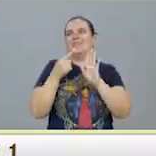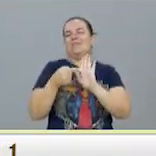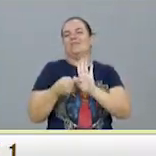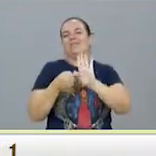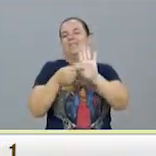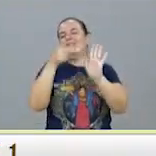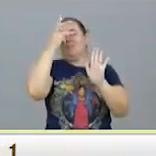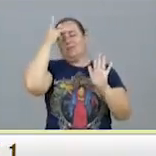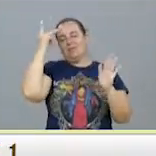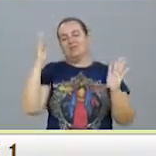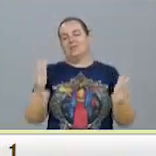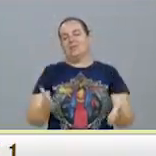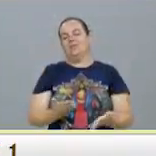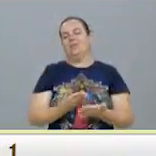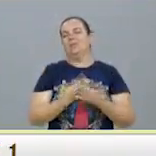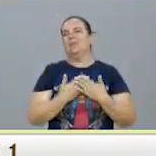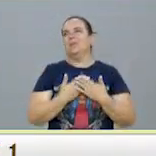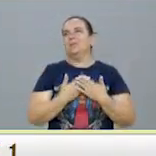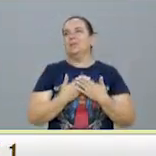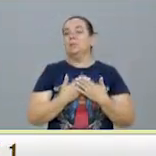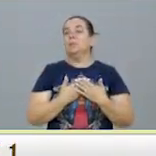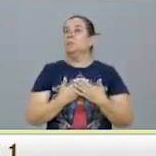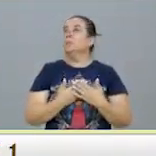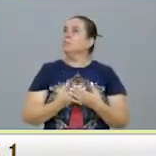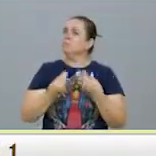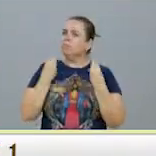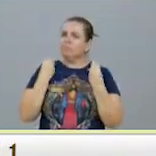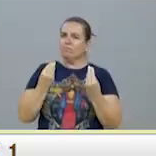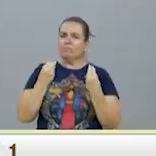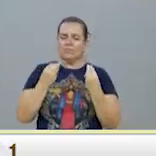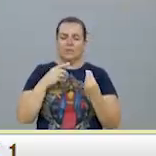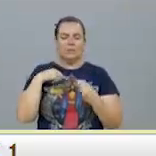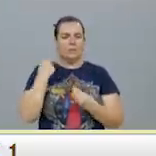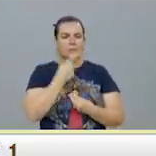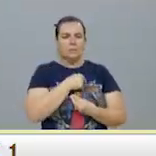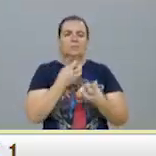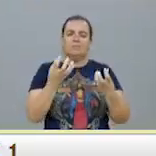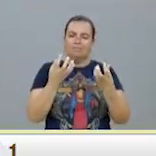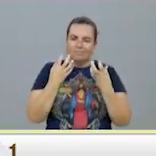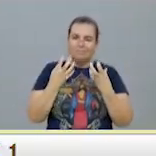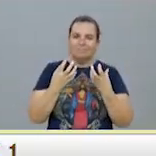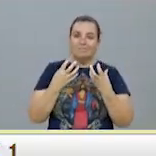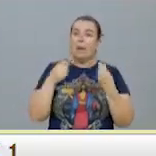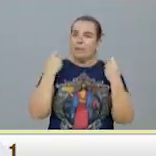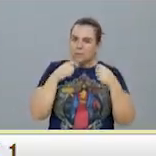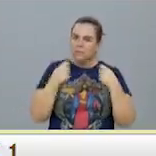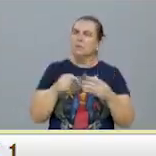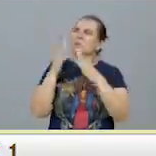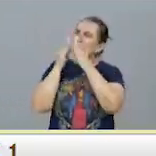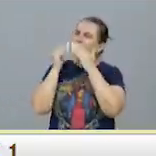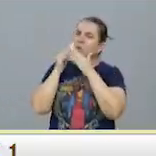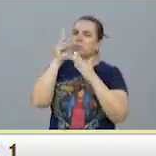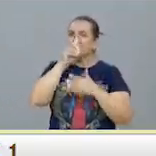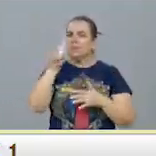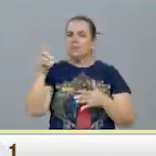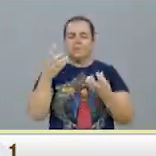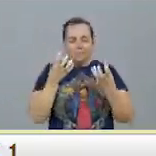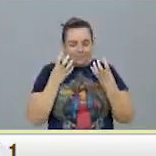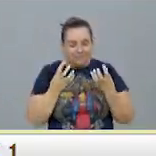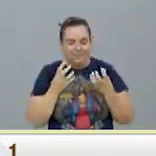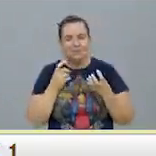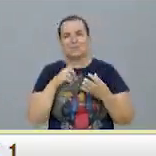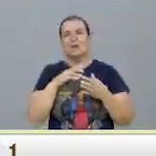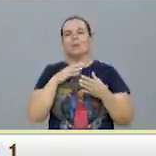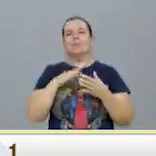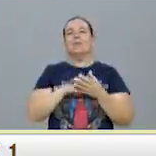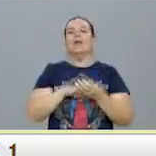aos pequeninos. Ah, como deveríamos pedir: Senhor, eu quero ser pequenino. Claro que eu não vou conseguir encurtar